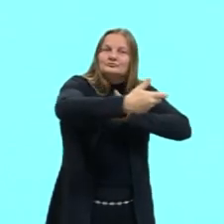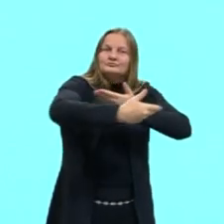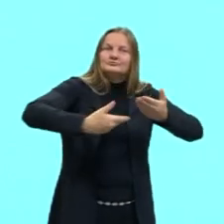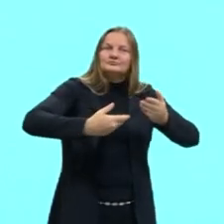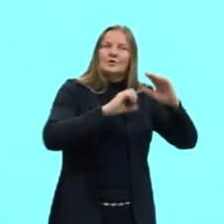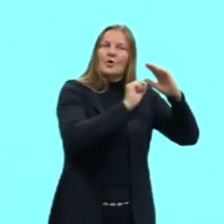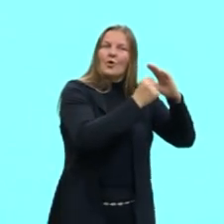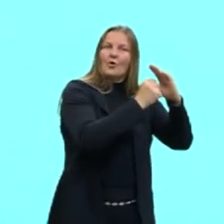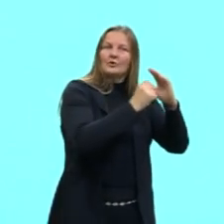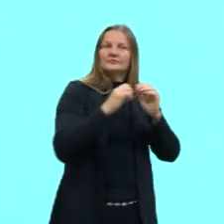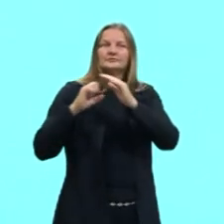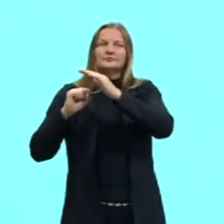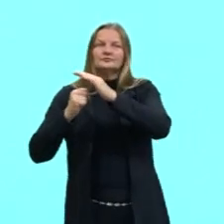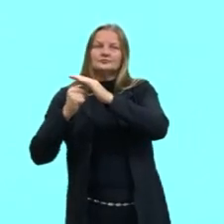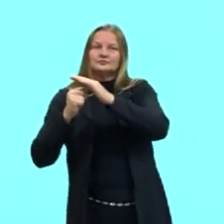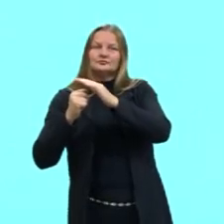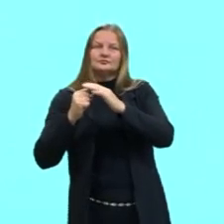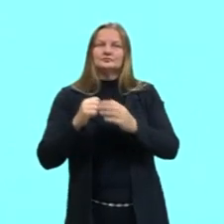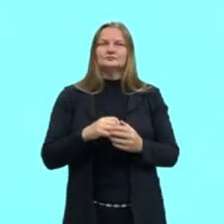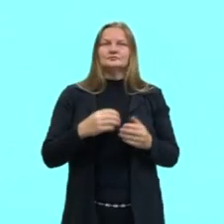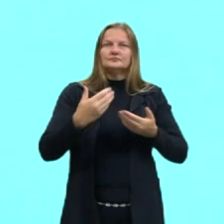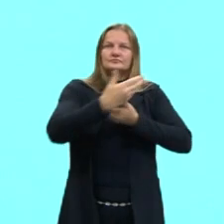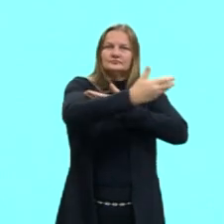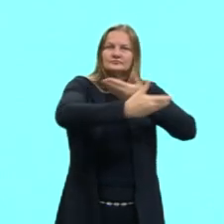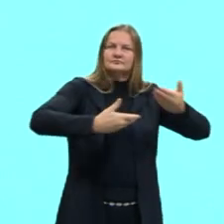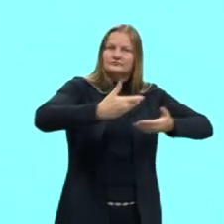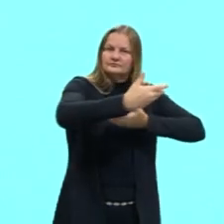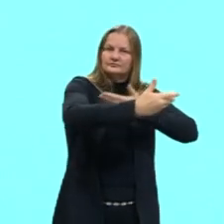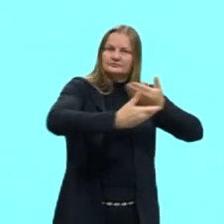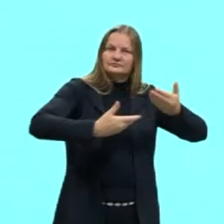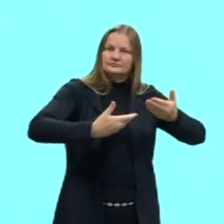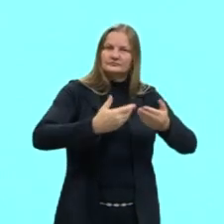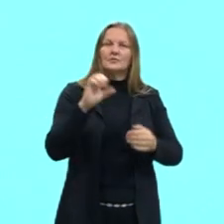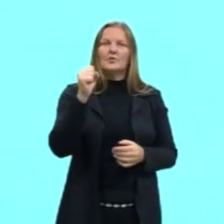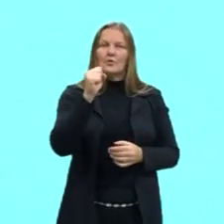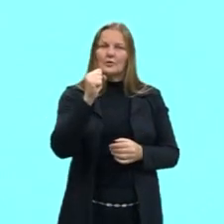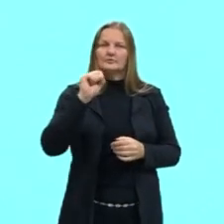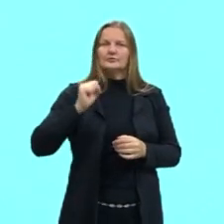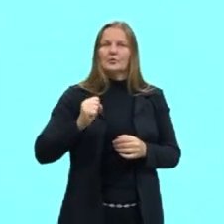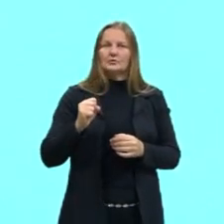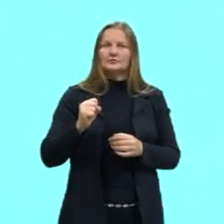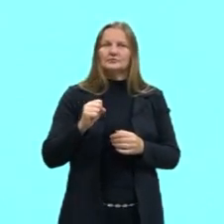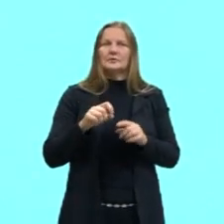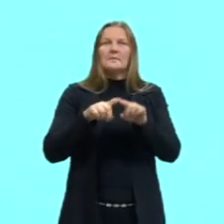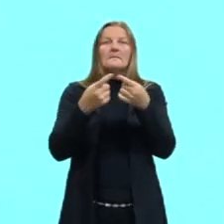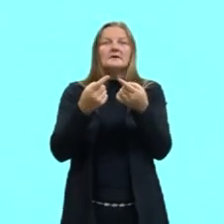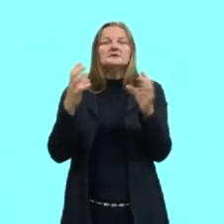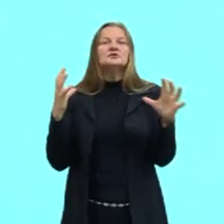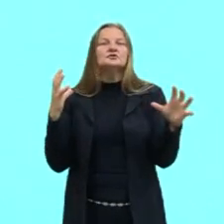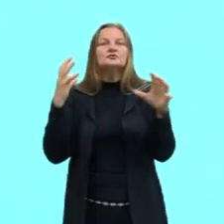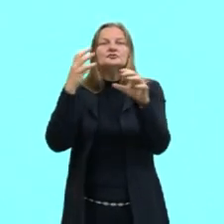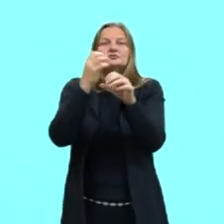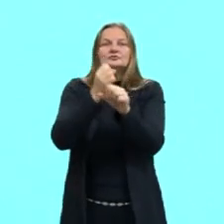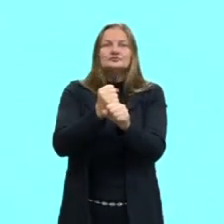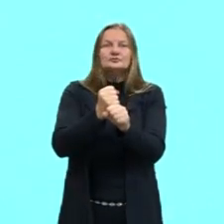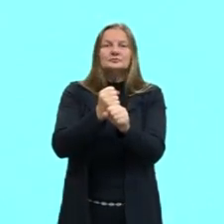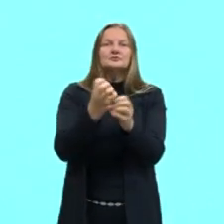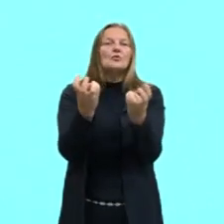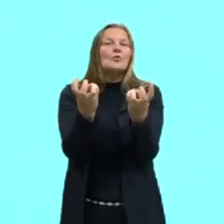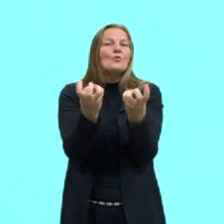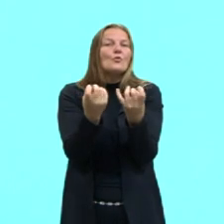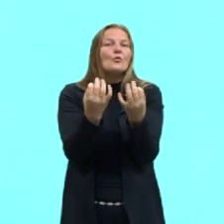oito no força ou um elétron aqui né você compartilhar esses elétrons eu vou Oi tia flor mas só mando aqui eu vou